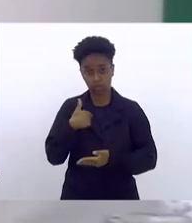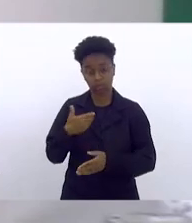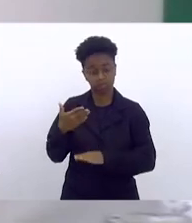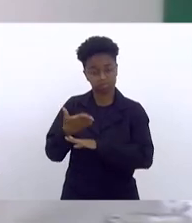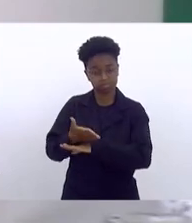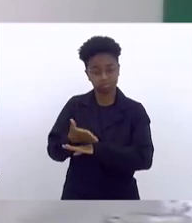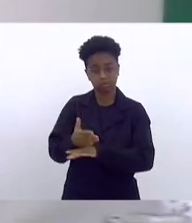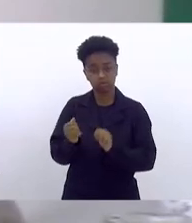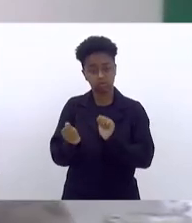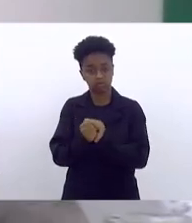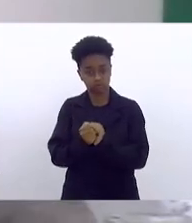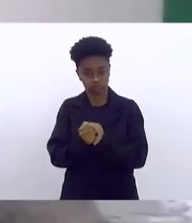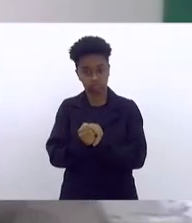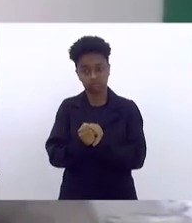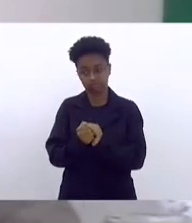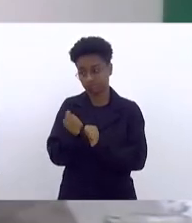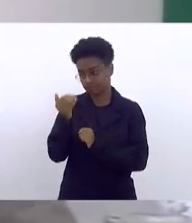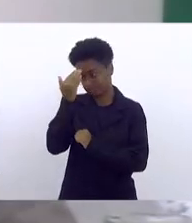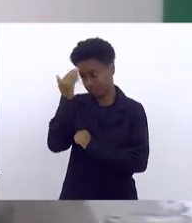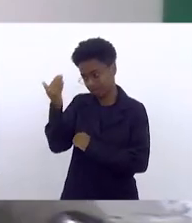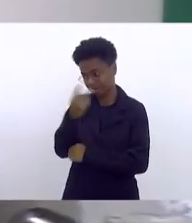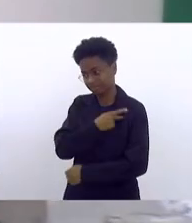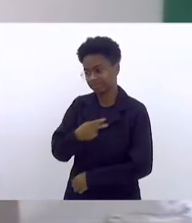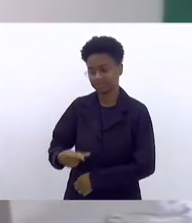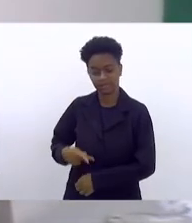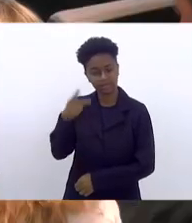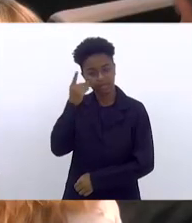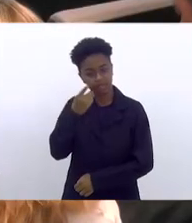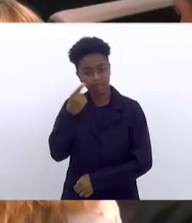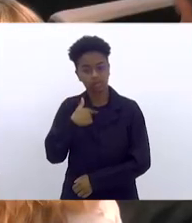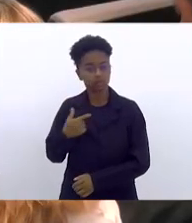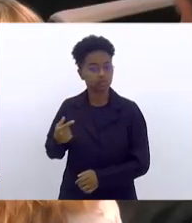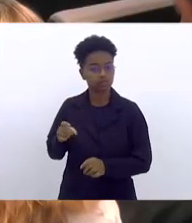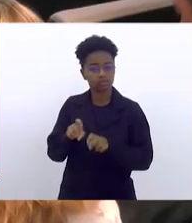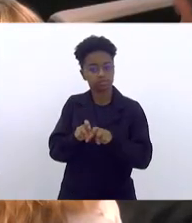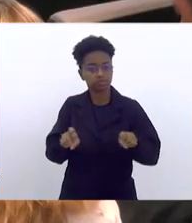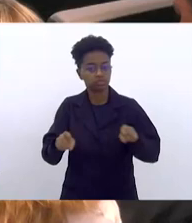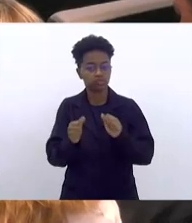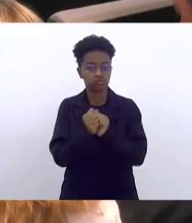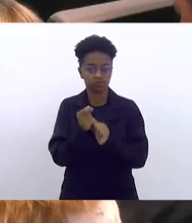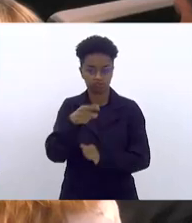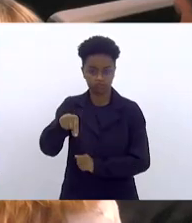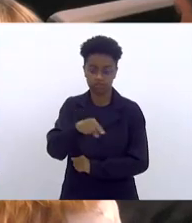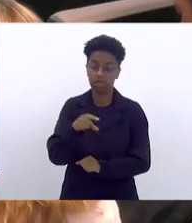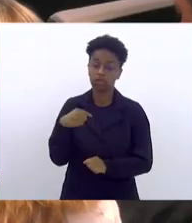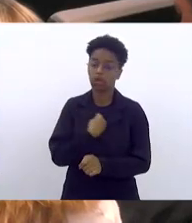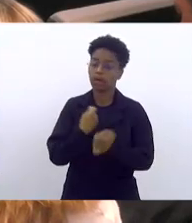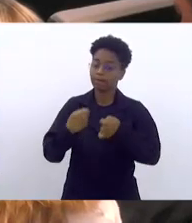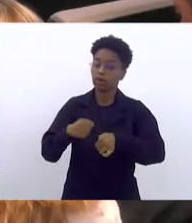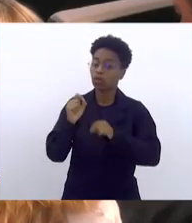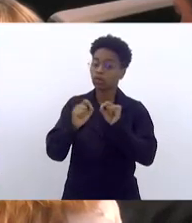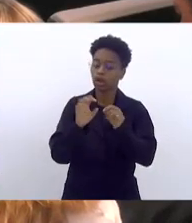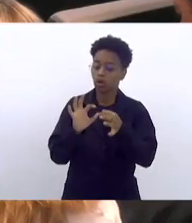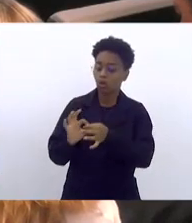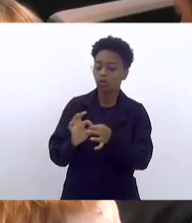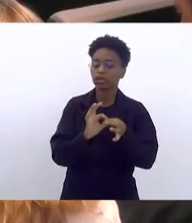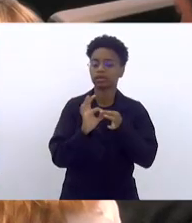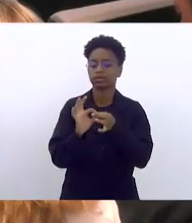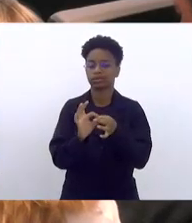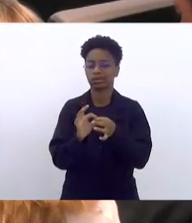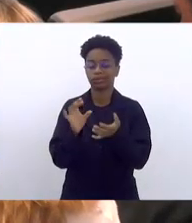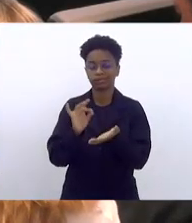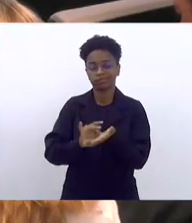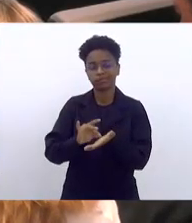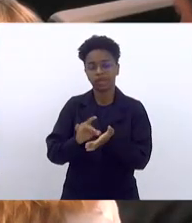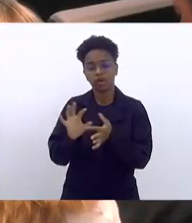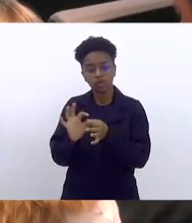junto presidente e a senhora deputada está junto com vocês e é isso que nós temos que ter união a união a gente